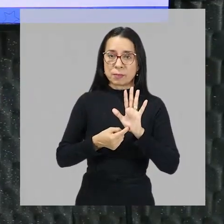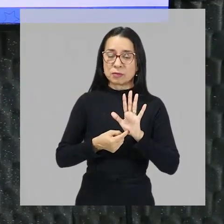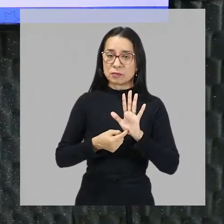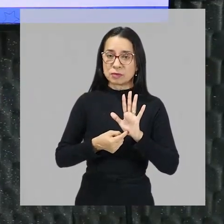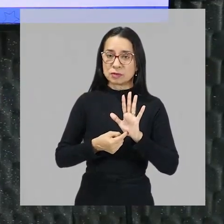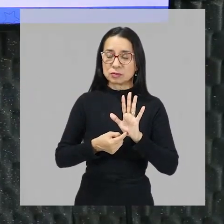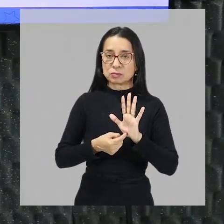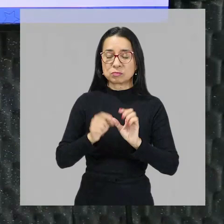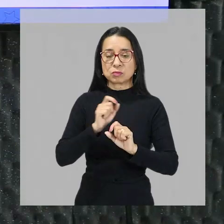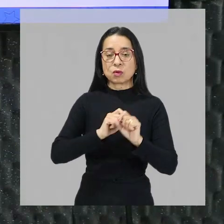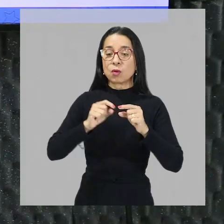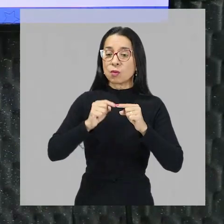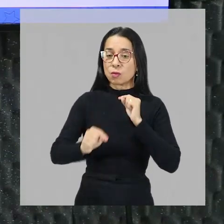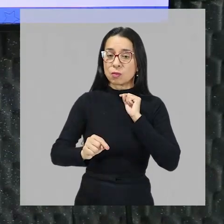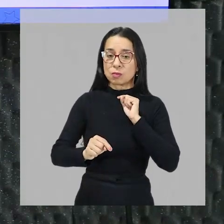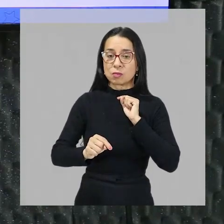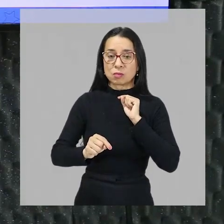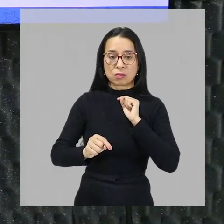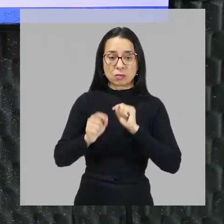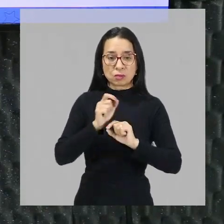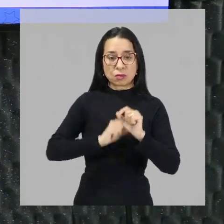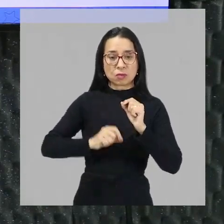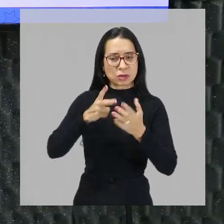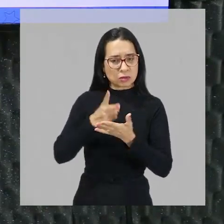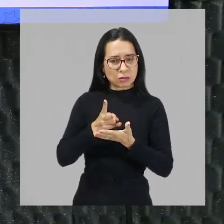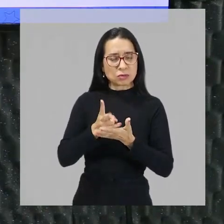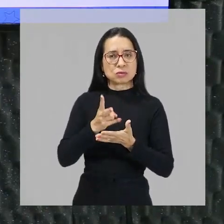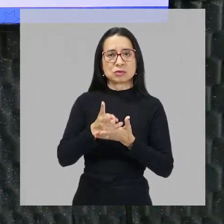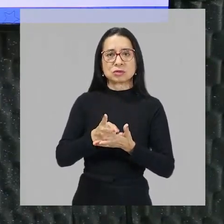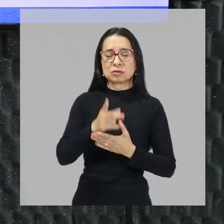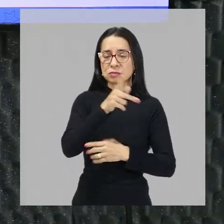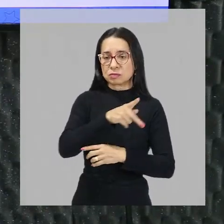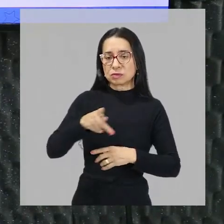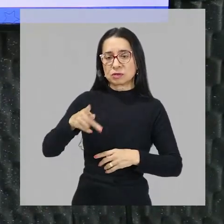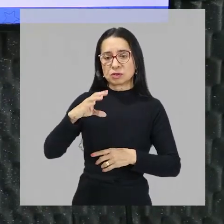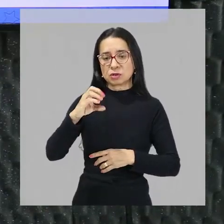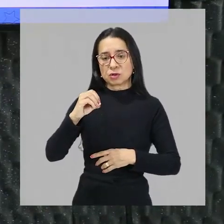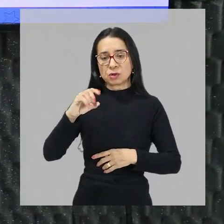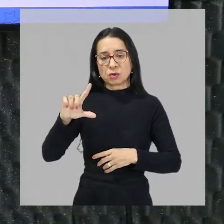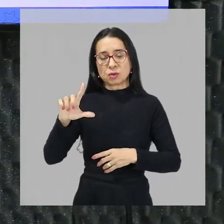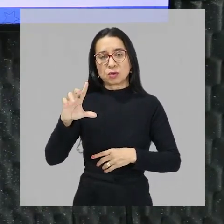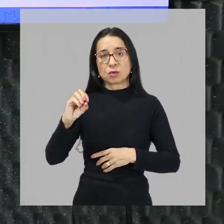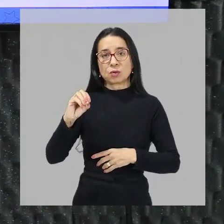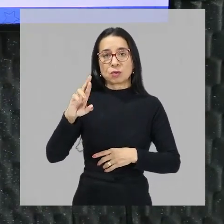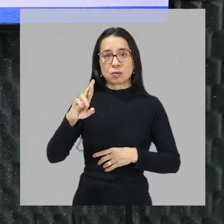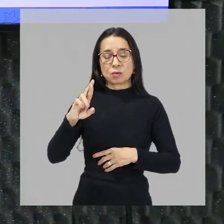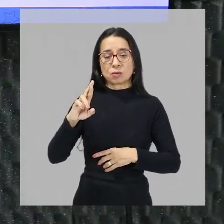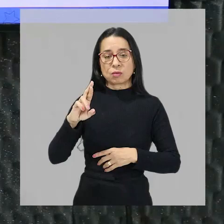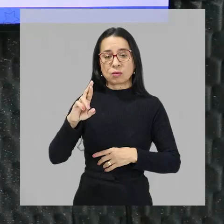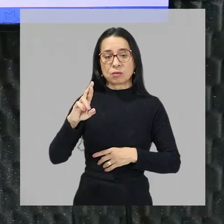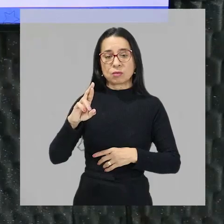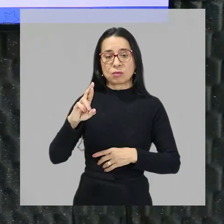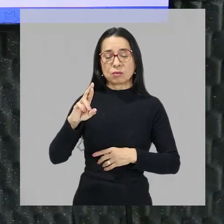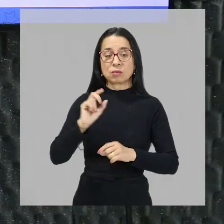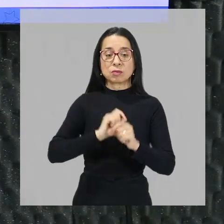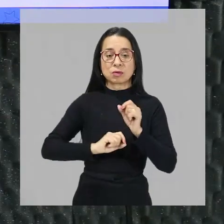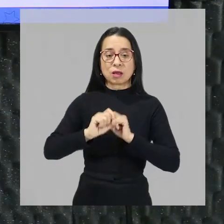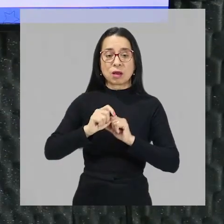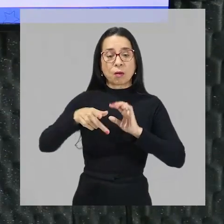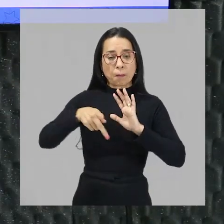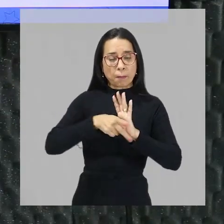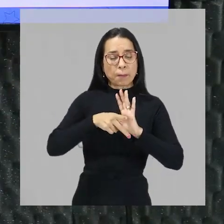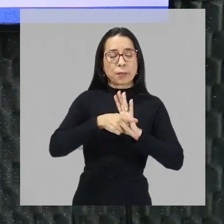Collor. Essas mobilizações elas vão ser muito importantes, levando o próprio presidente